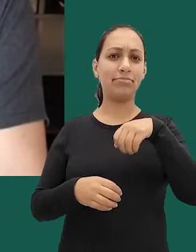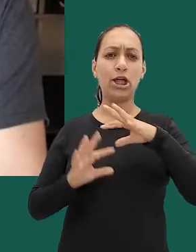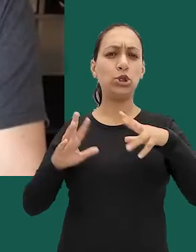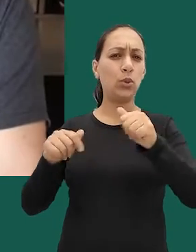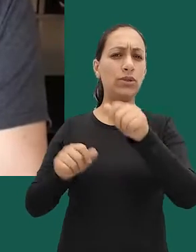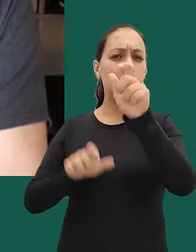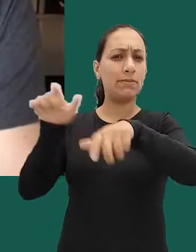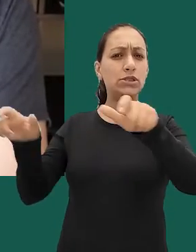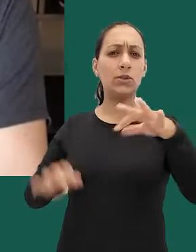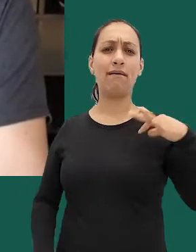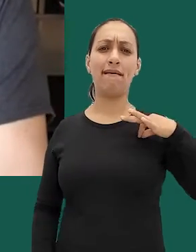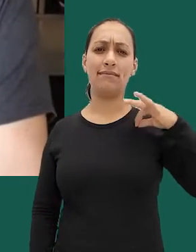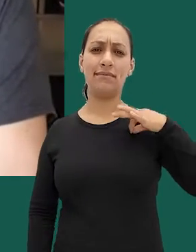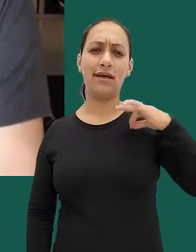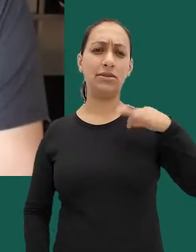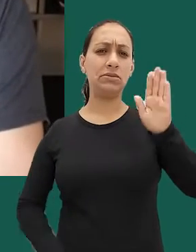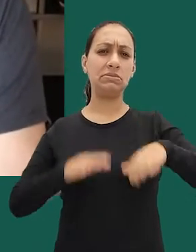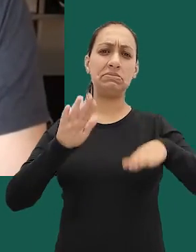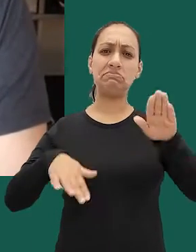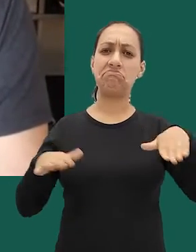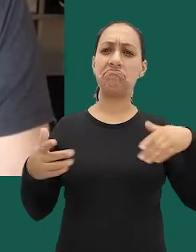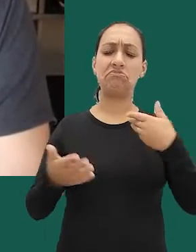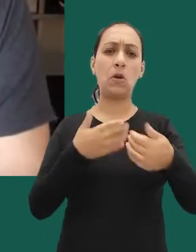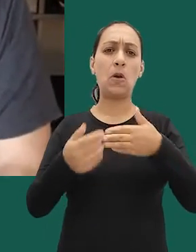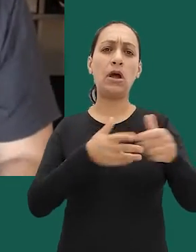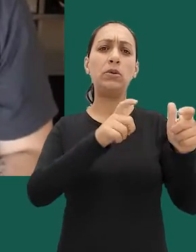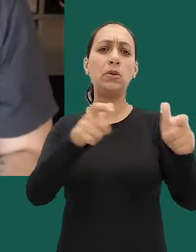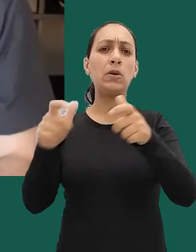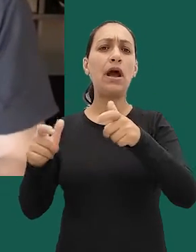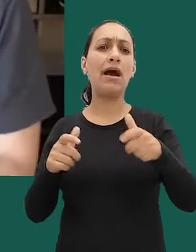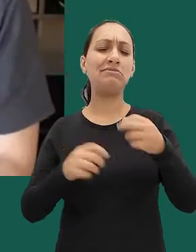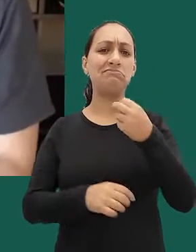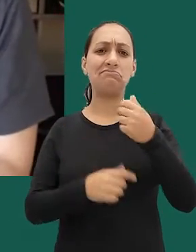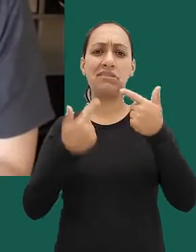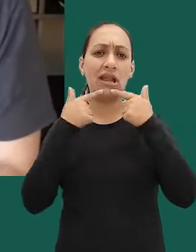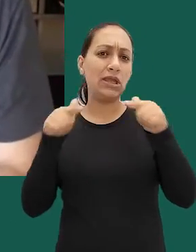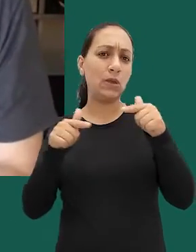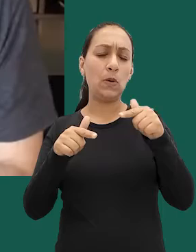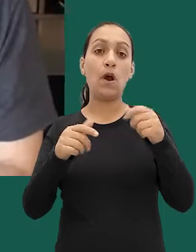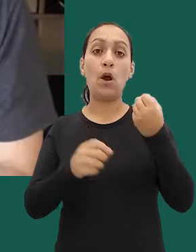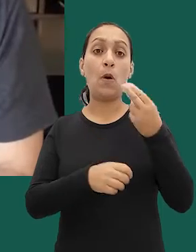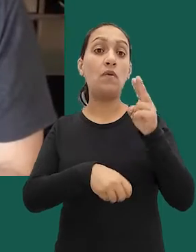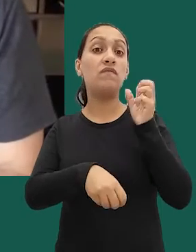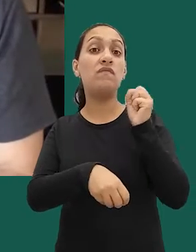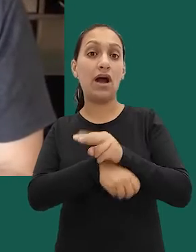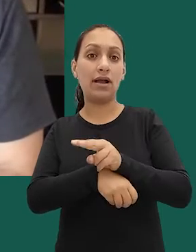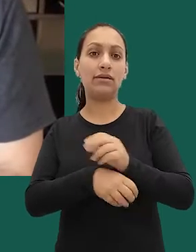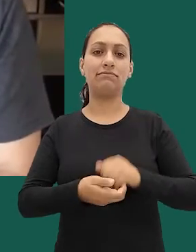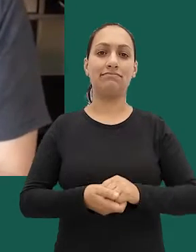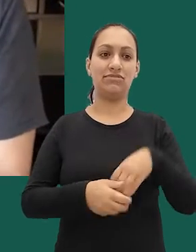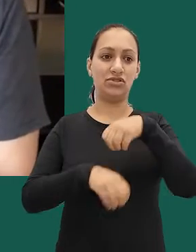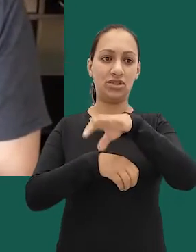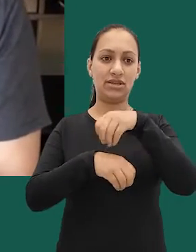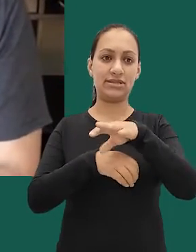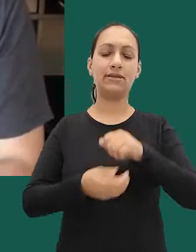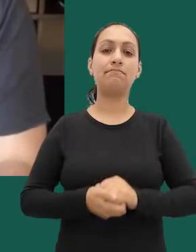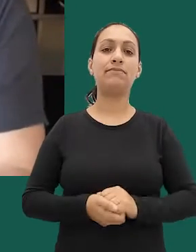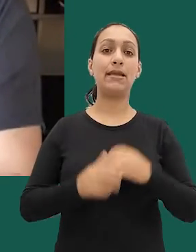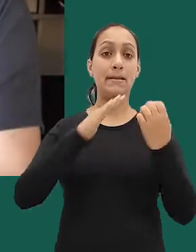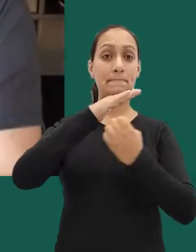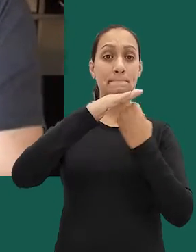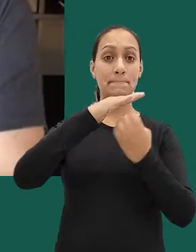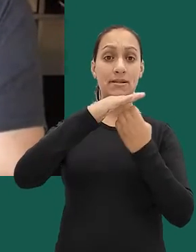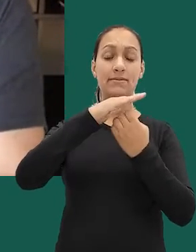da localização, do idioma ou da vaga específica. Tem empresas